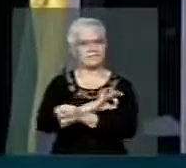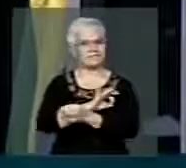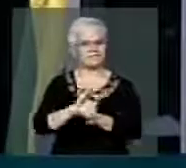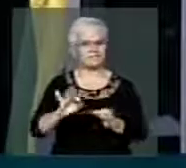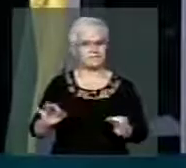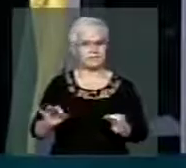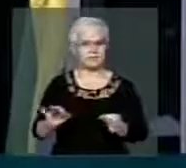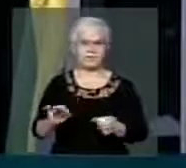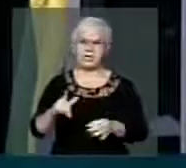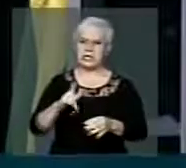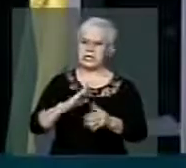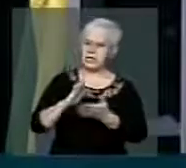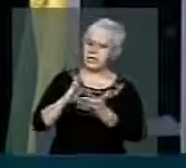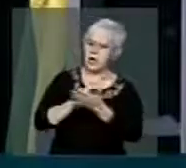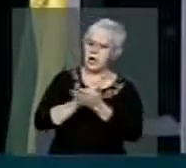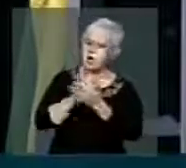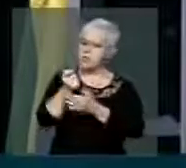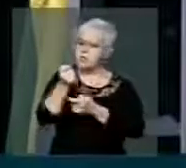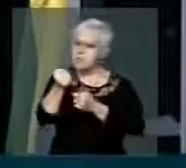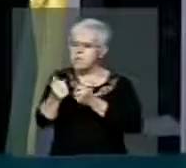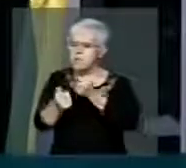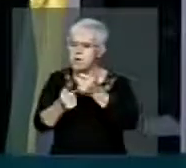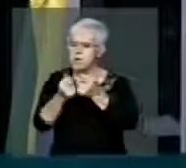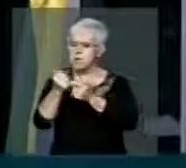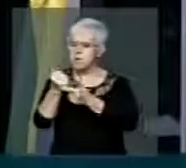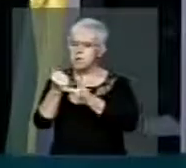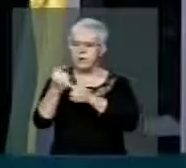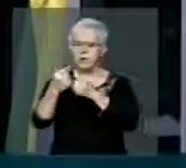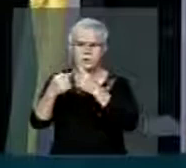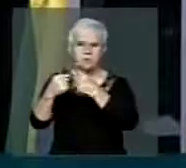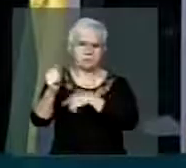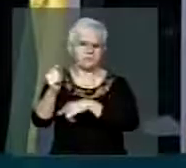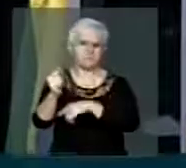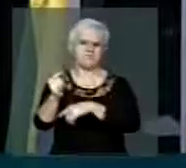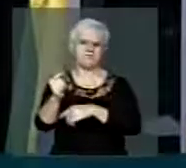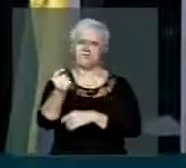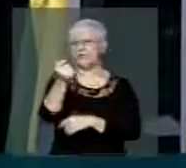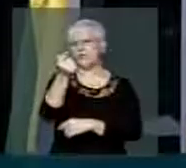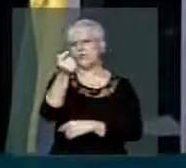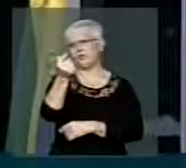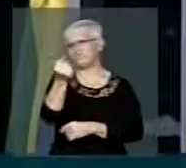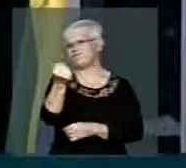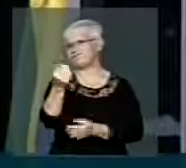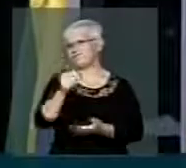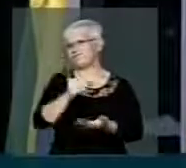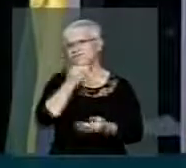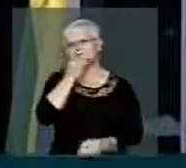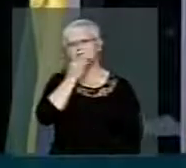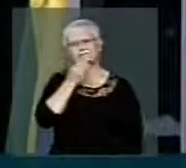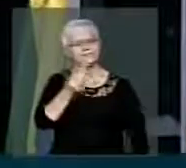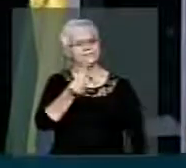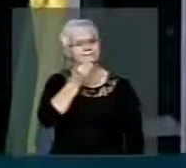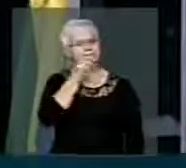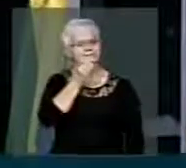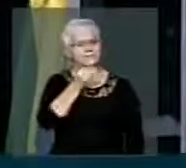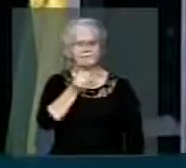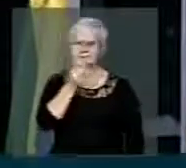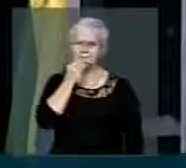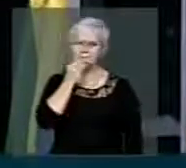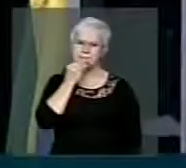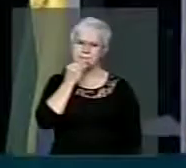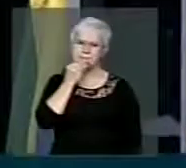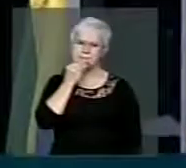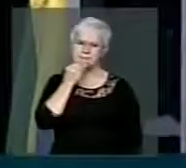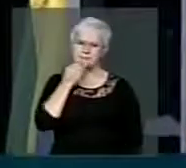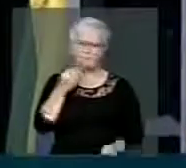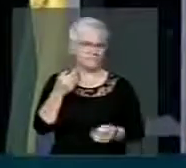Se tivemos alguns avanços, senhor presidente, esses avanços são milimétricos. Muito pouco vieram de encontro